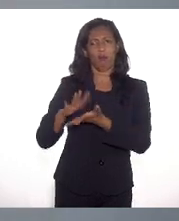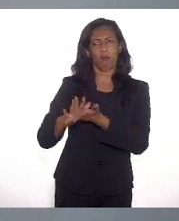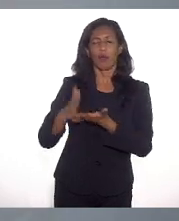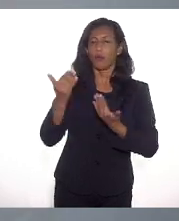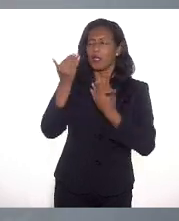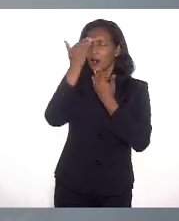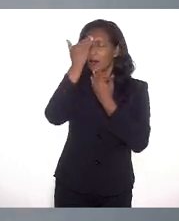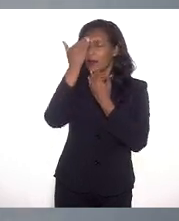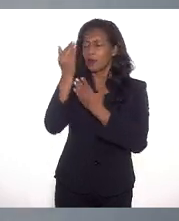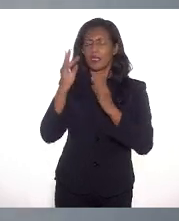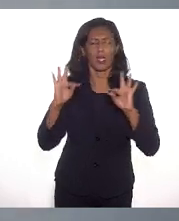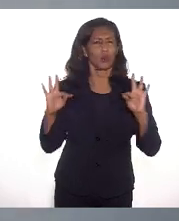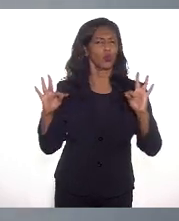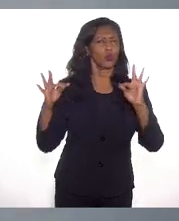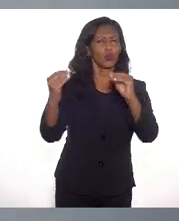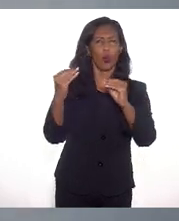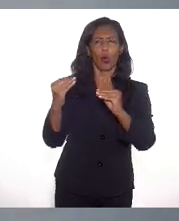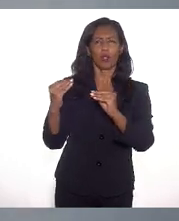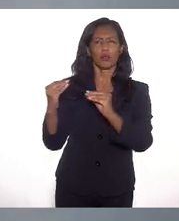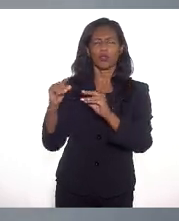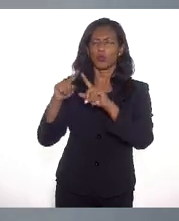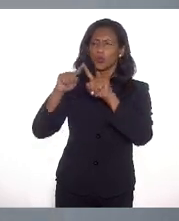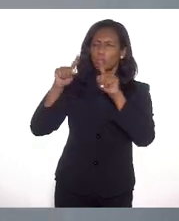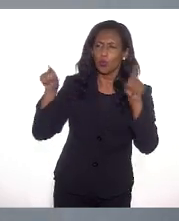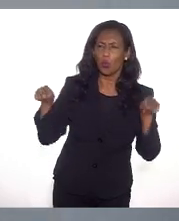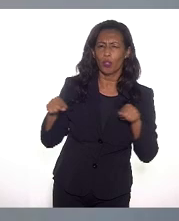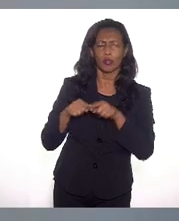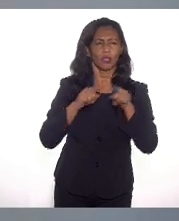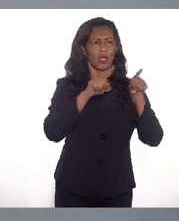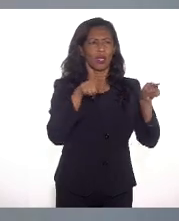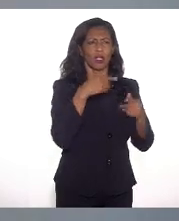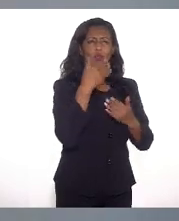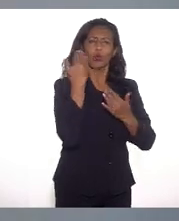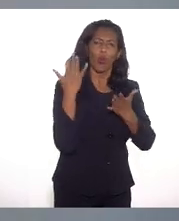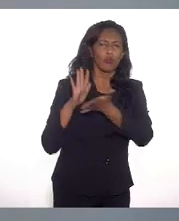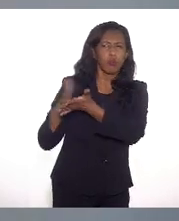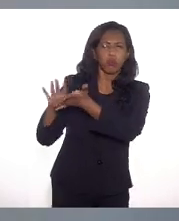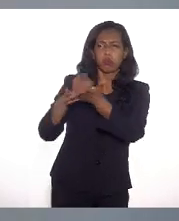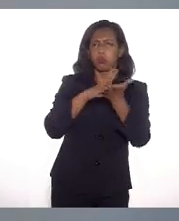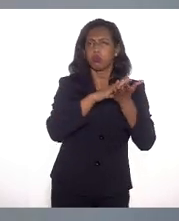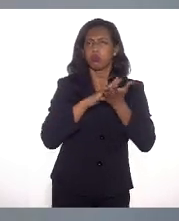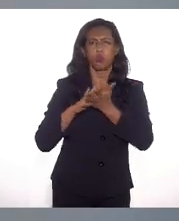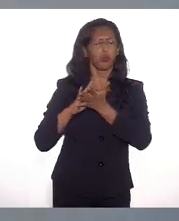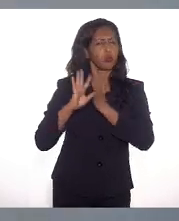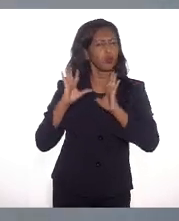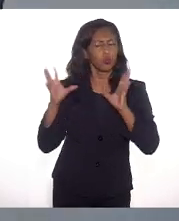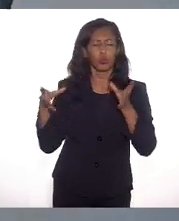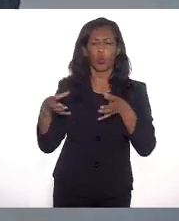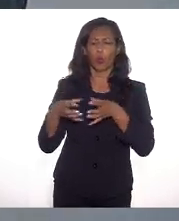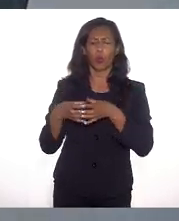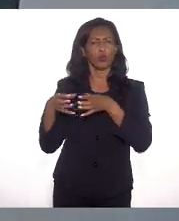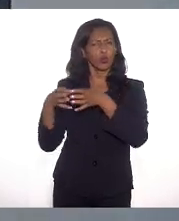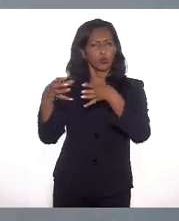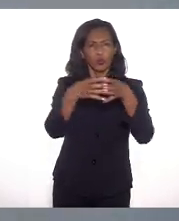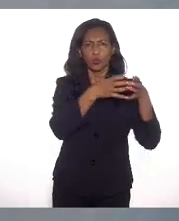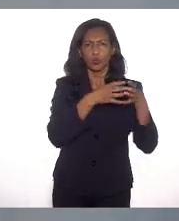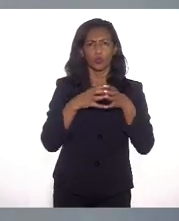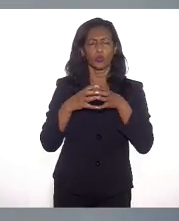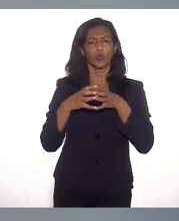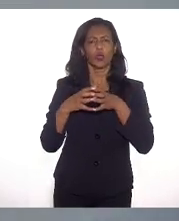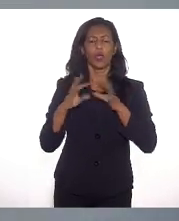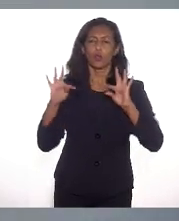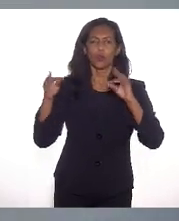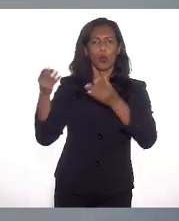agradecer muito a todas as escolas, a Liesa, mas agradecer sobremaneira mesmo todos que vieram hoje